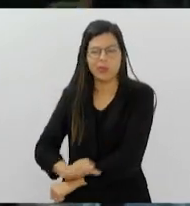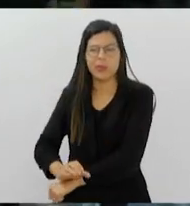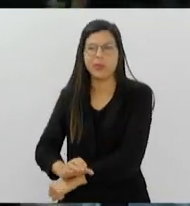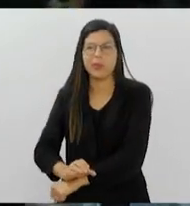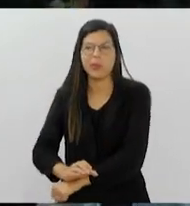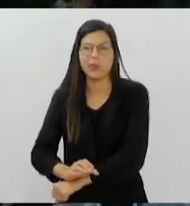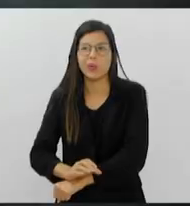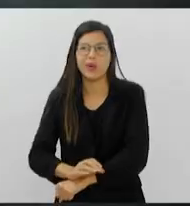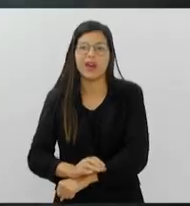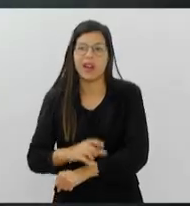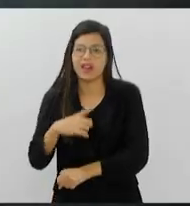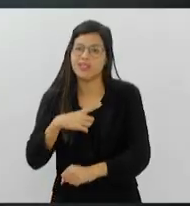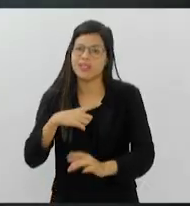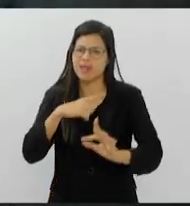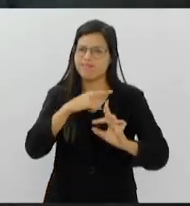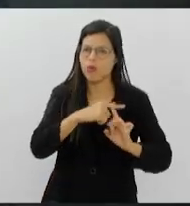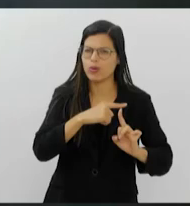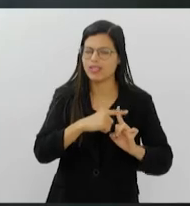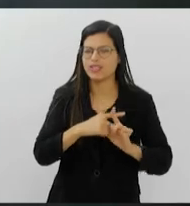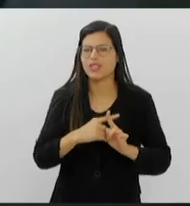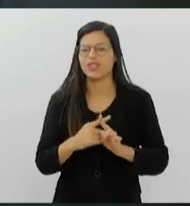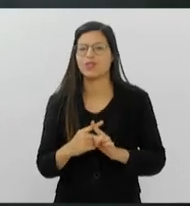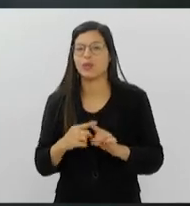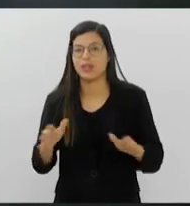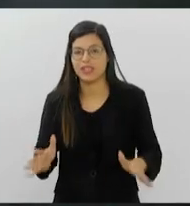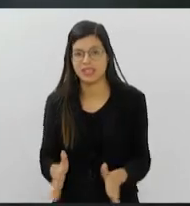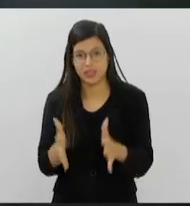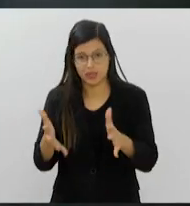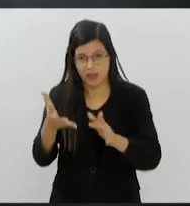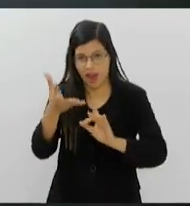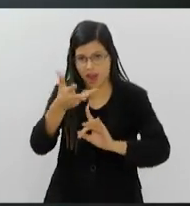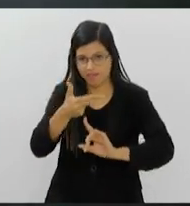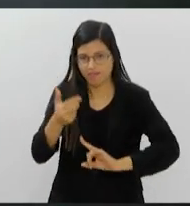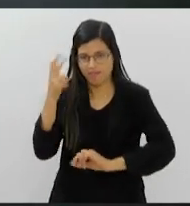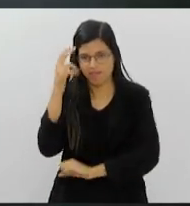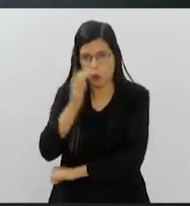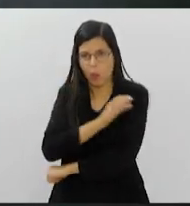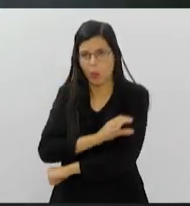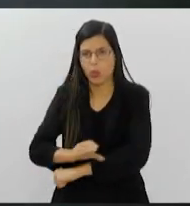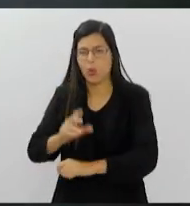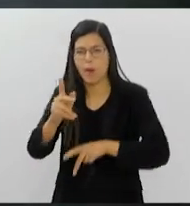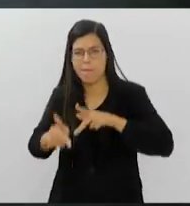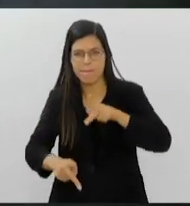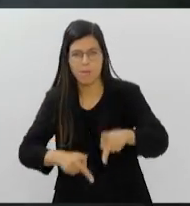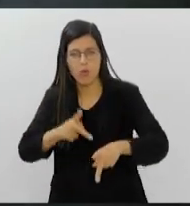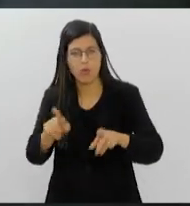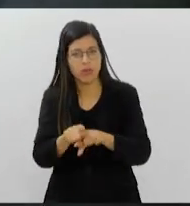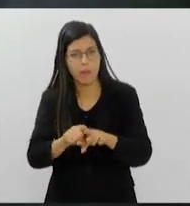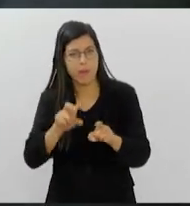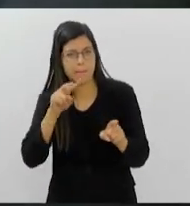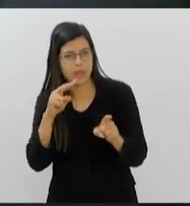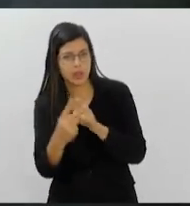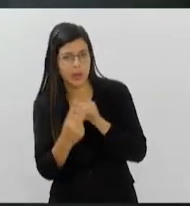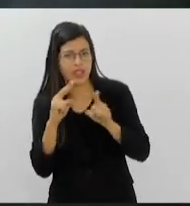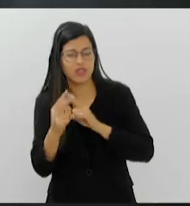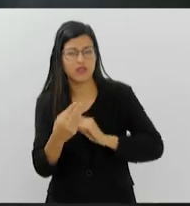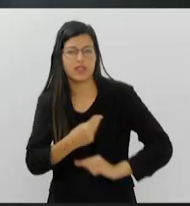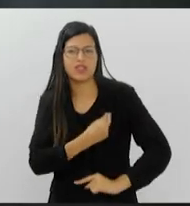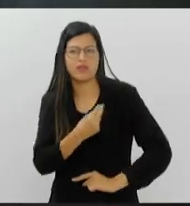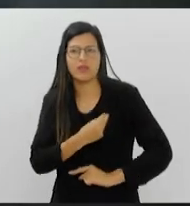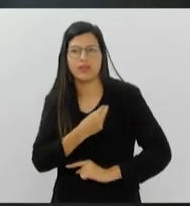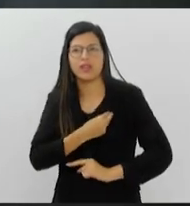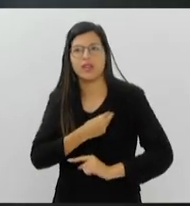isso já traz um benefício. Promover arte e cultura para a população e criar perspectivas de vida, tanto no aspecto pessoal